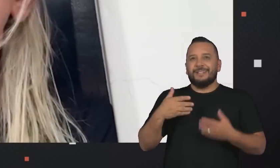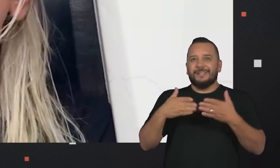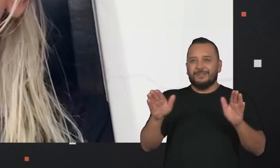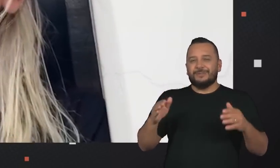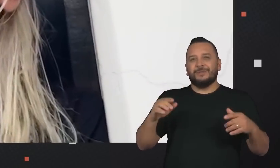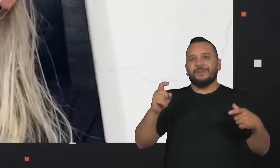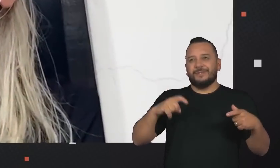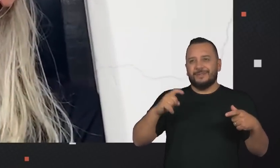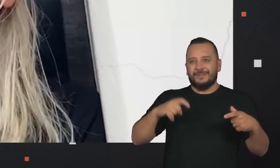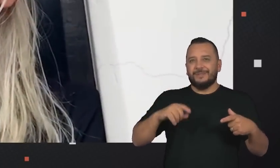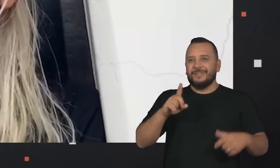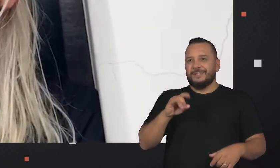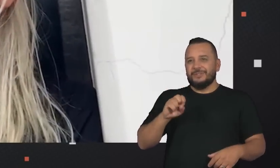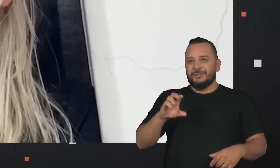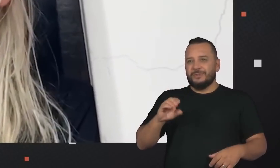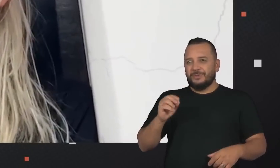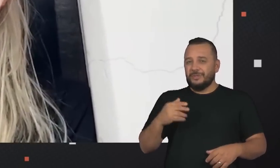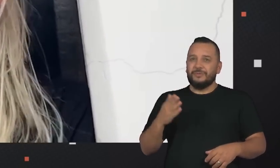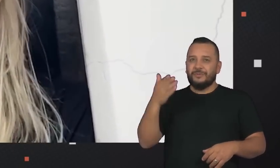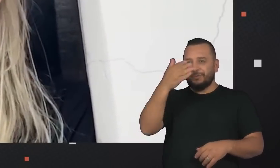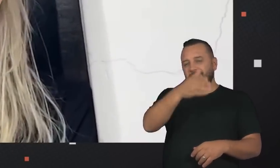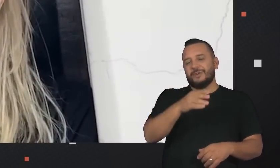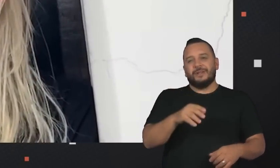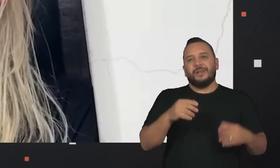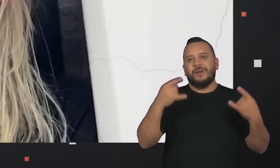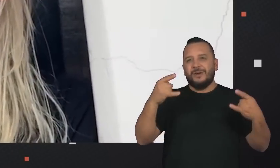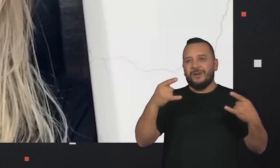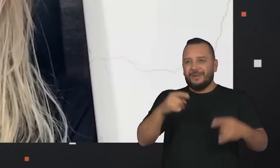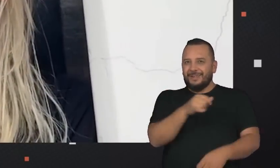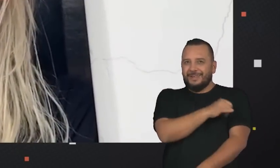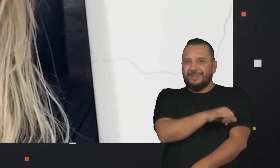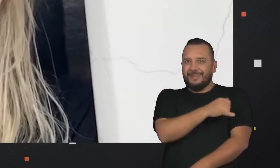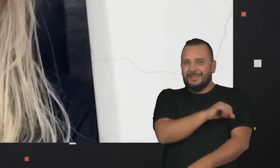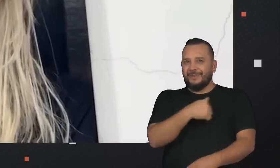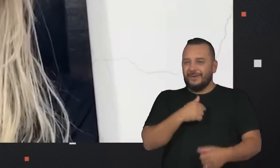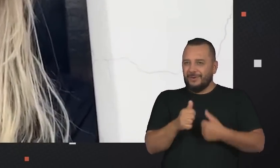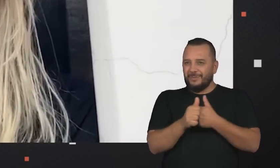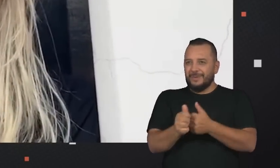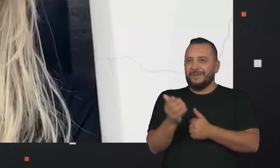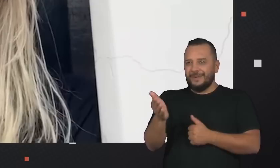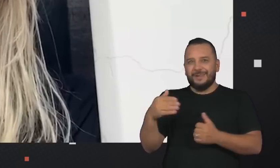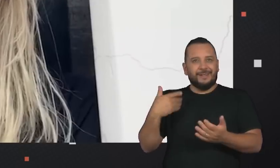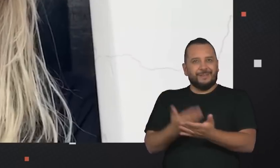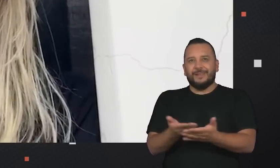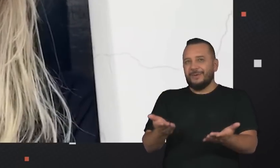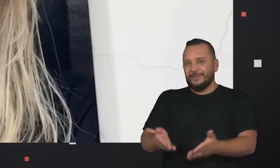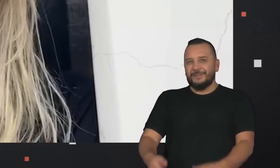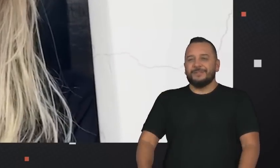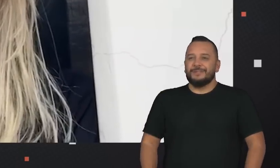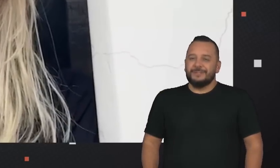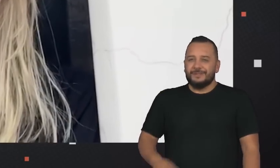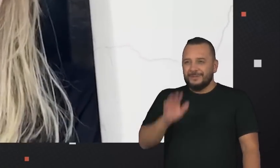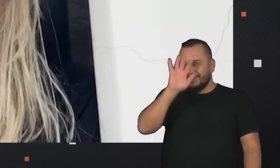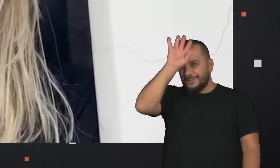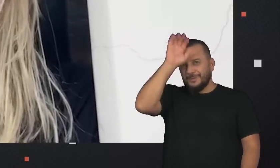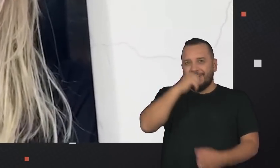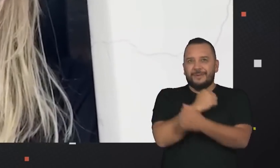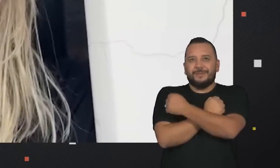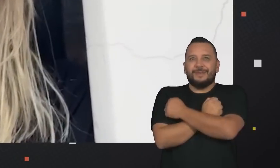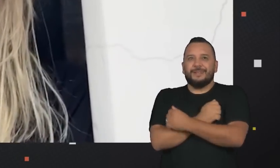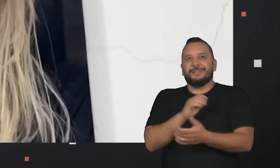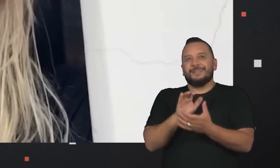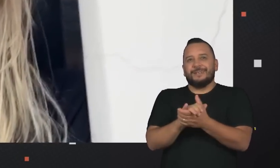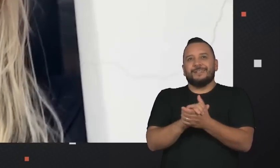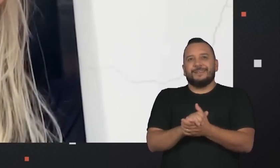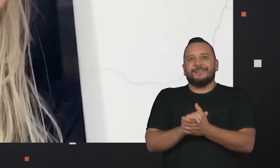um sucesso, nós fizemos o Rock in Rio. E eu acompanho ele até hoje, e os Brothers ao Brasil. Supla, um abraço, parabéns.